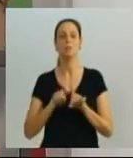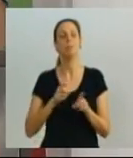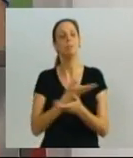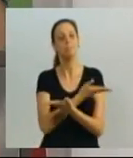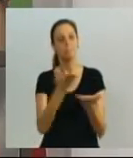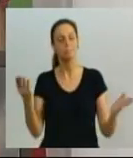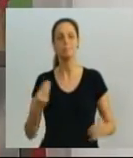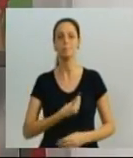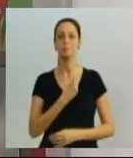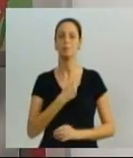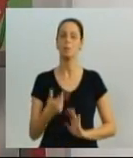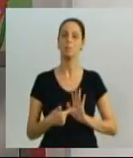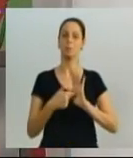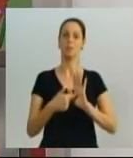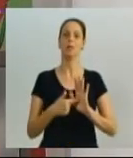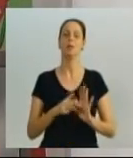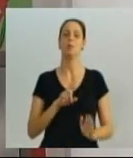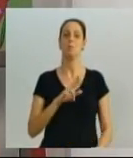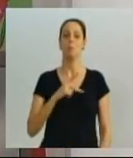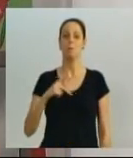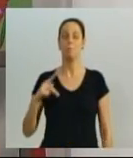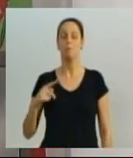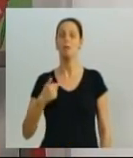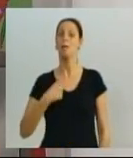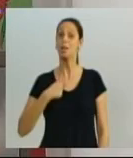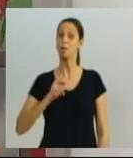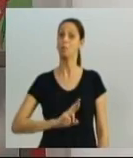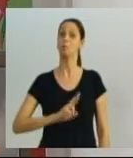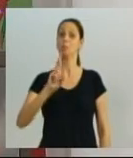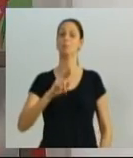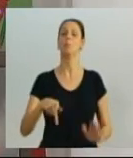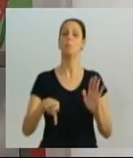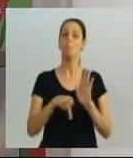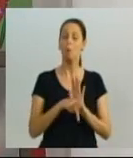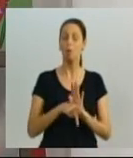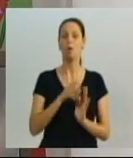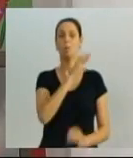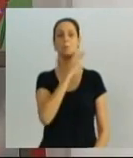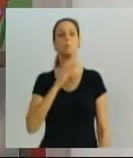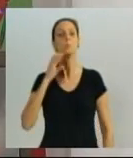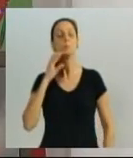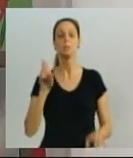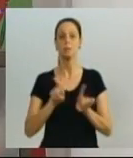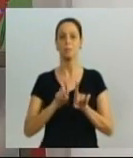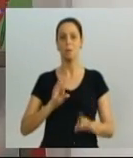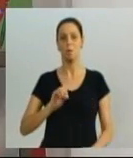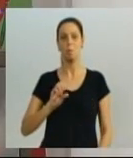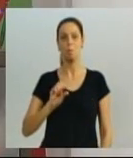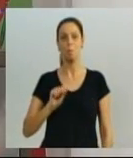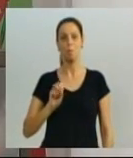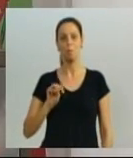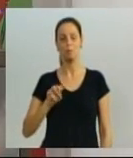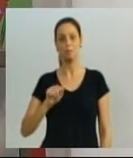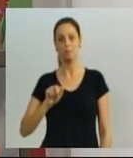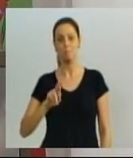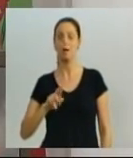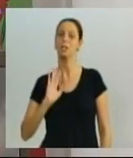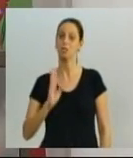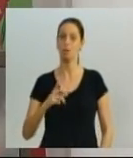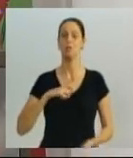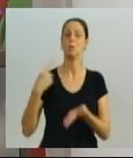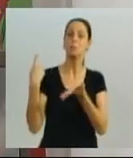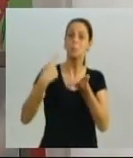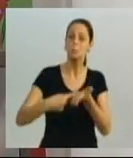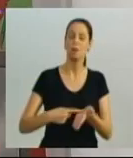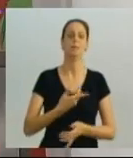Representar hoje o PP em nome do vereador César Sim e Osmar Guedes, que tinham um compromisso. Não é fácil representar um